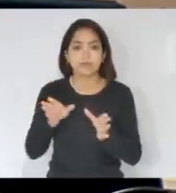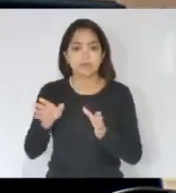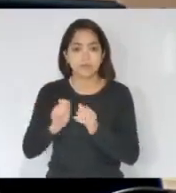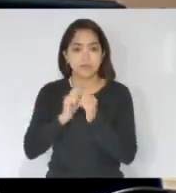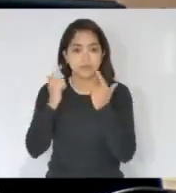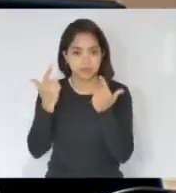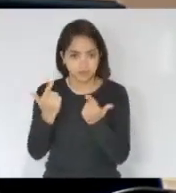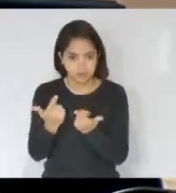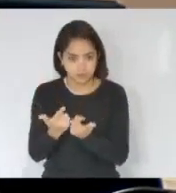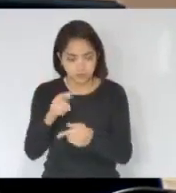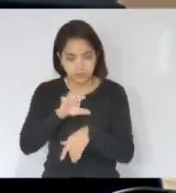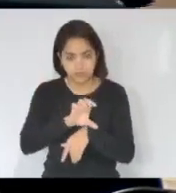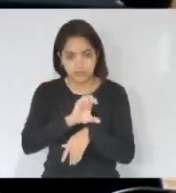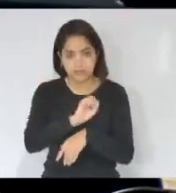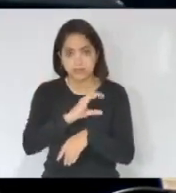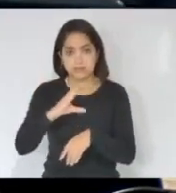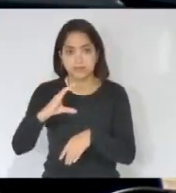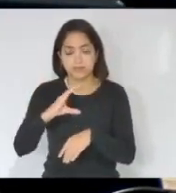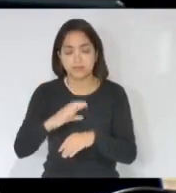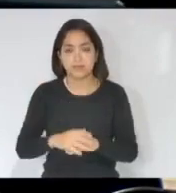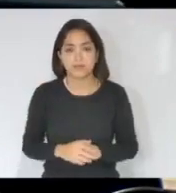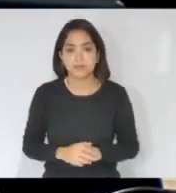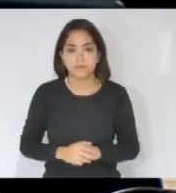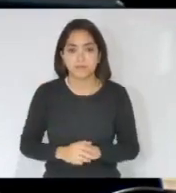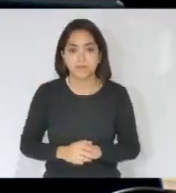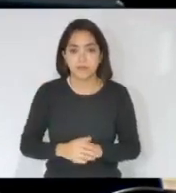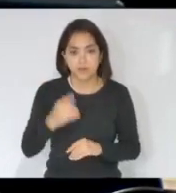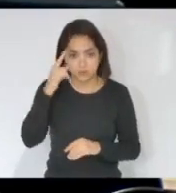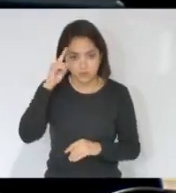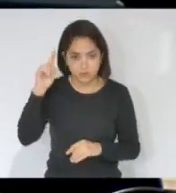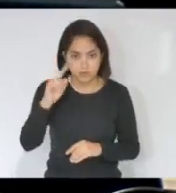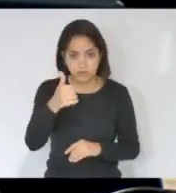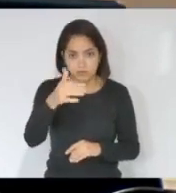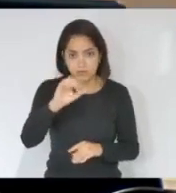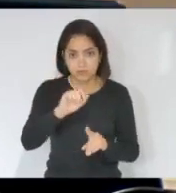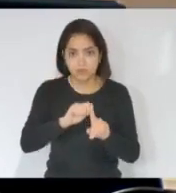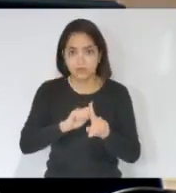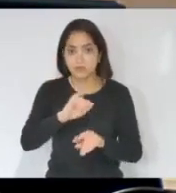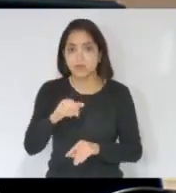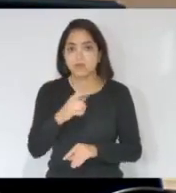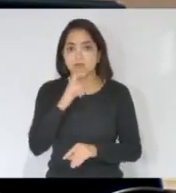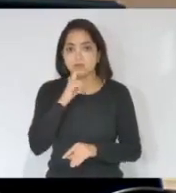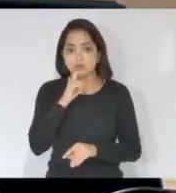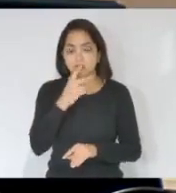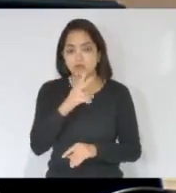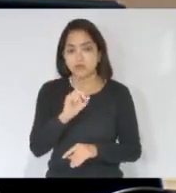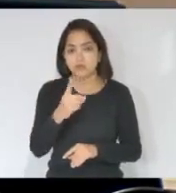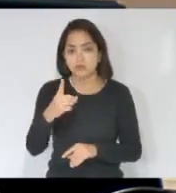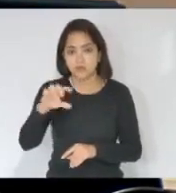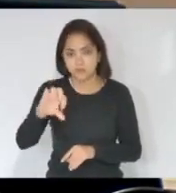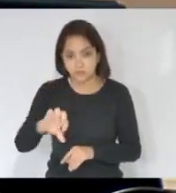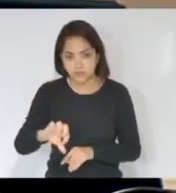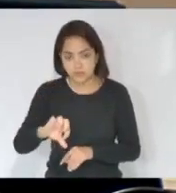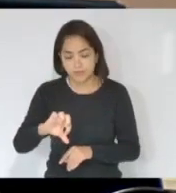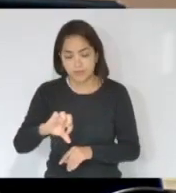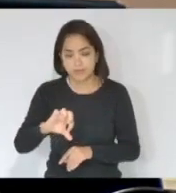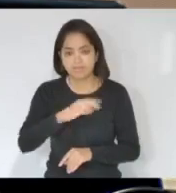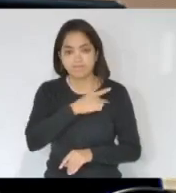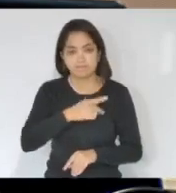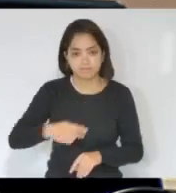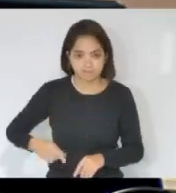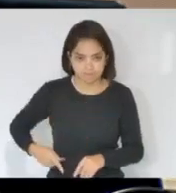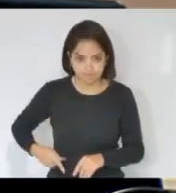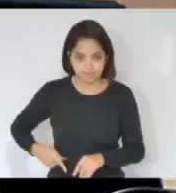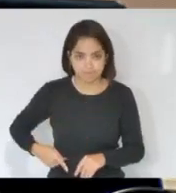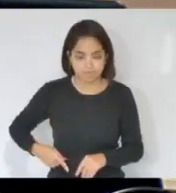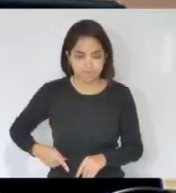Assembleia Legislativa do Estado de Santa Catarina, realizada em 10 de julho de 2019, sob a presidência